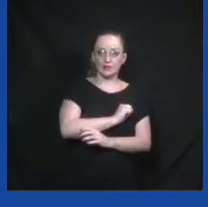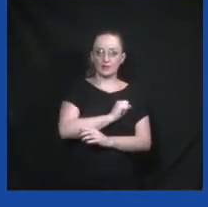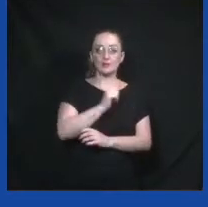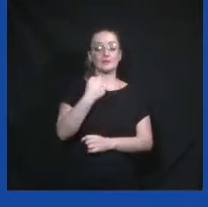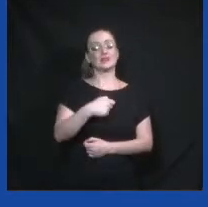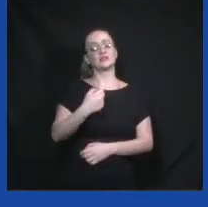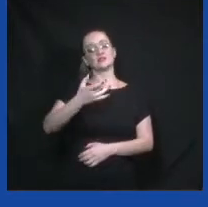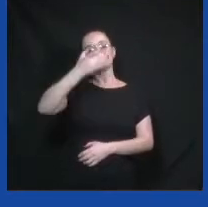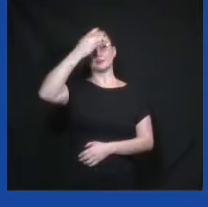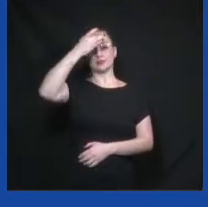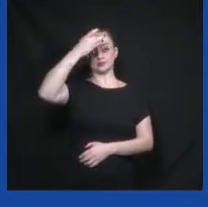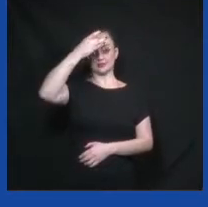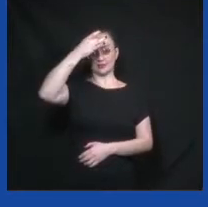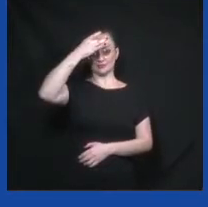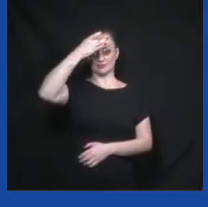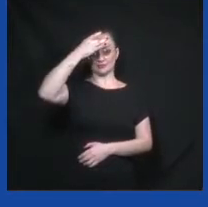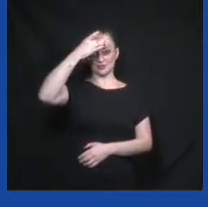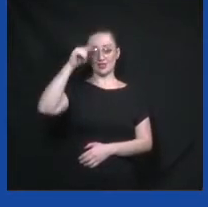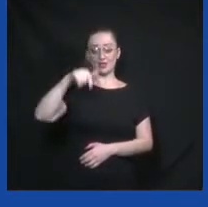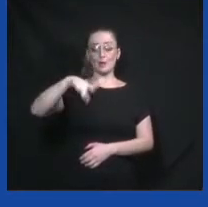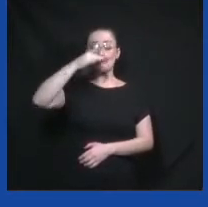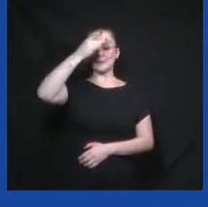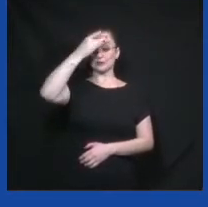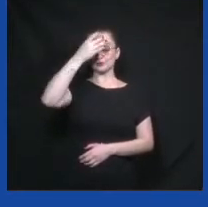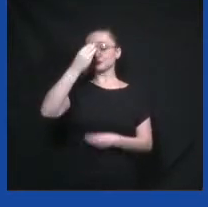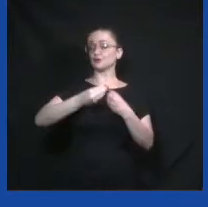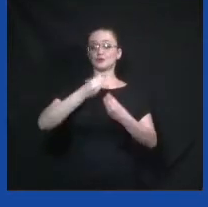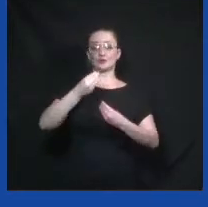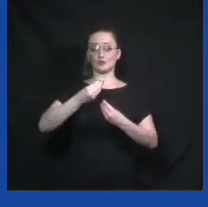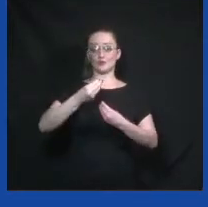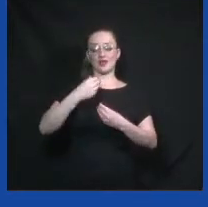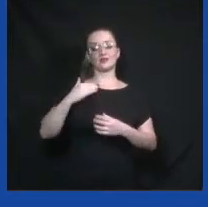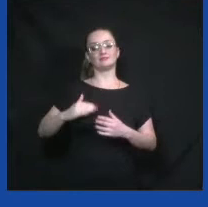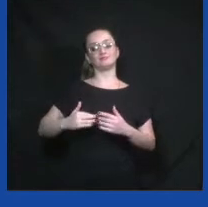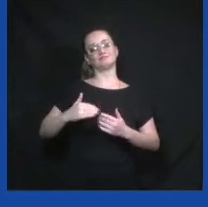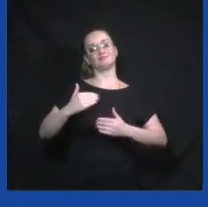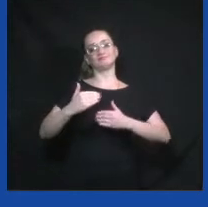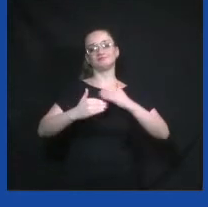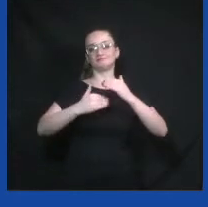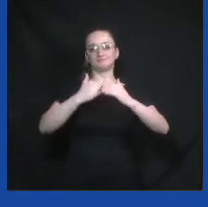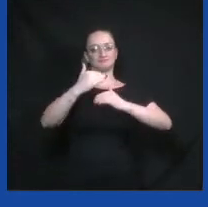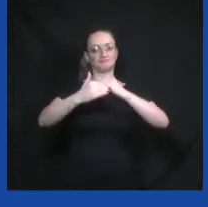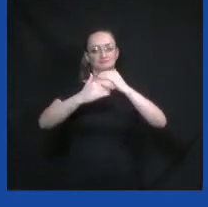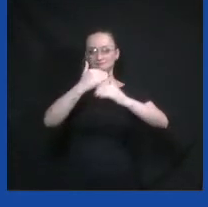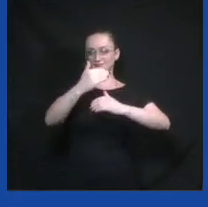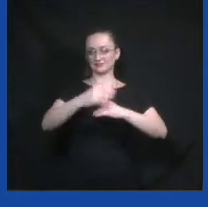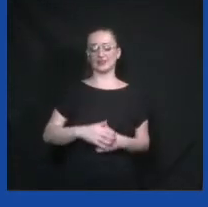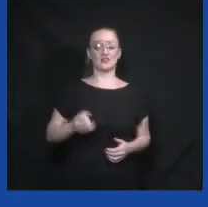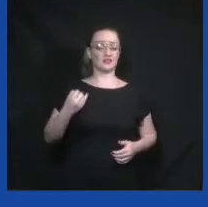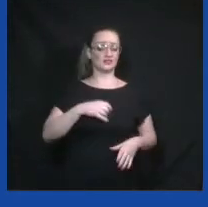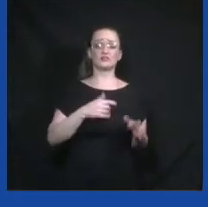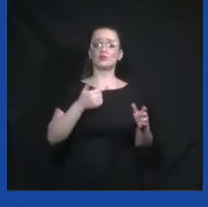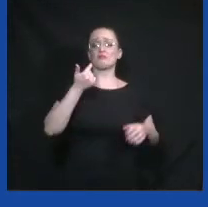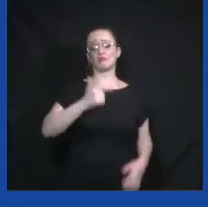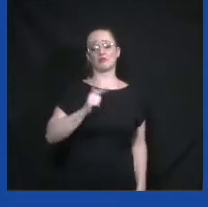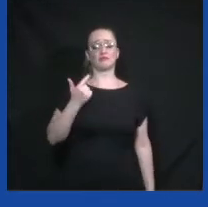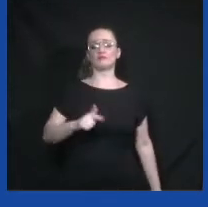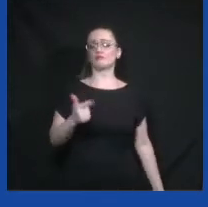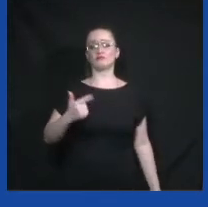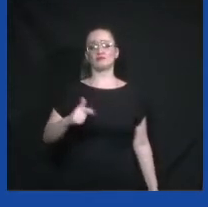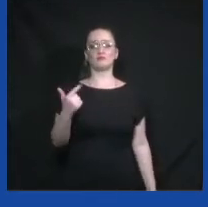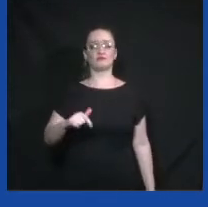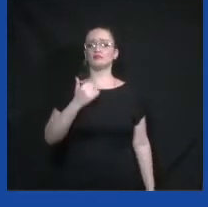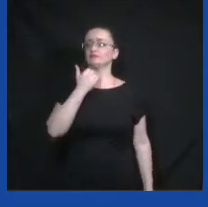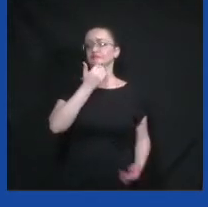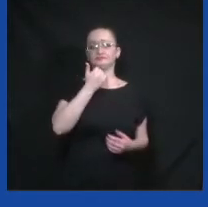maturidade. E essa maturidade se ganha com o tempo. Senão a gente reproduz mais do mesmo, e mais do mesmo, infelizmente,